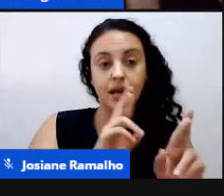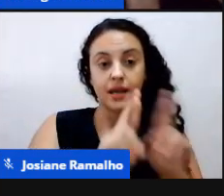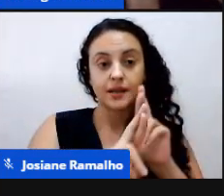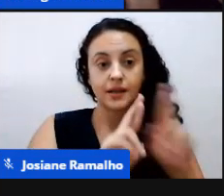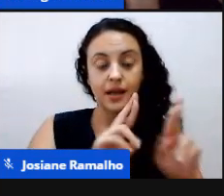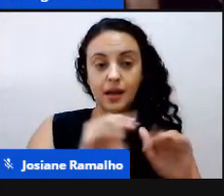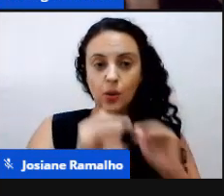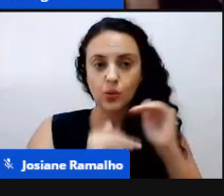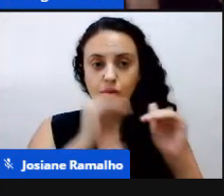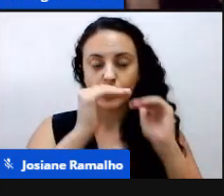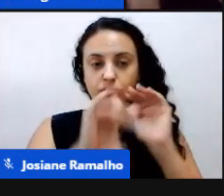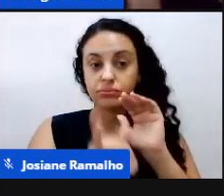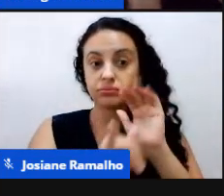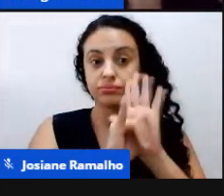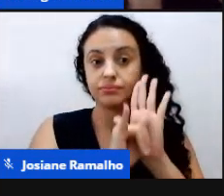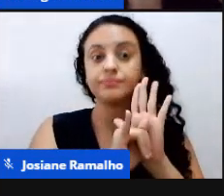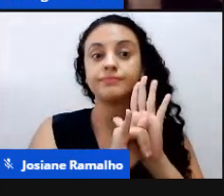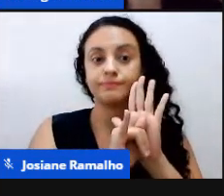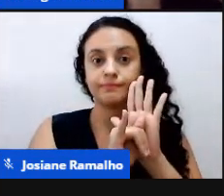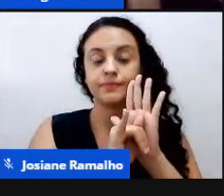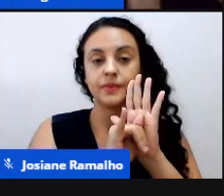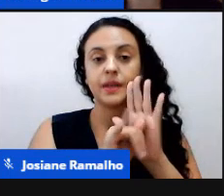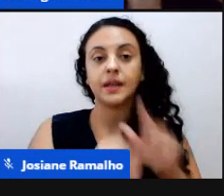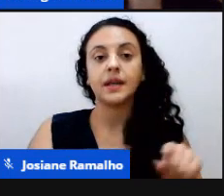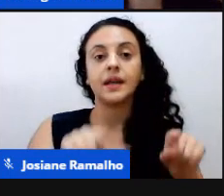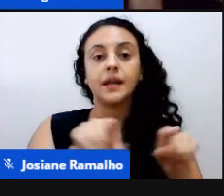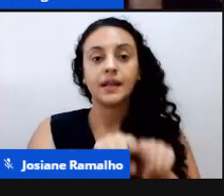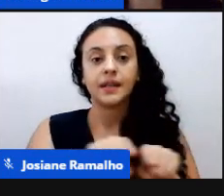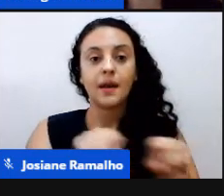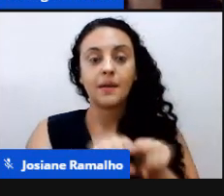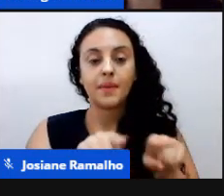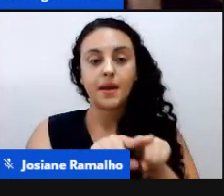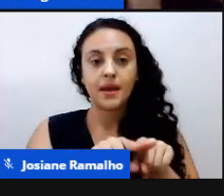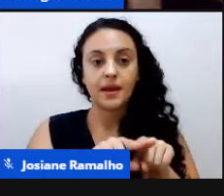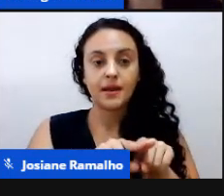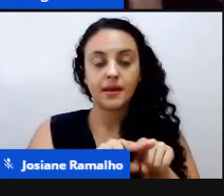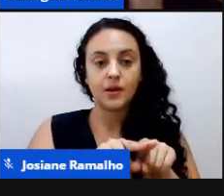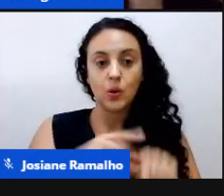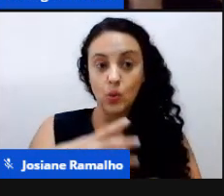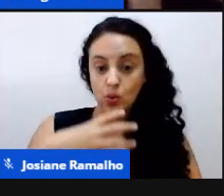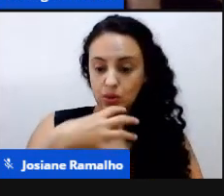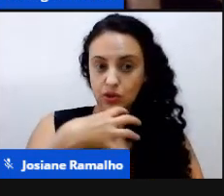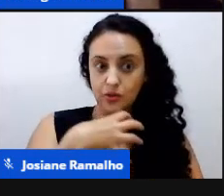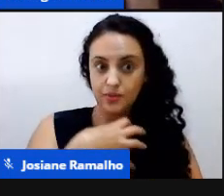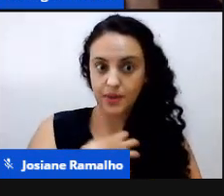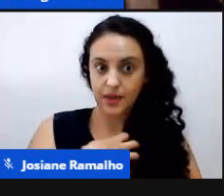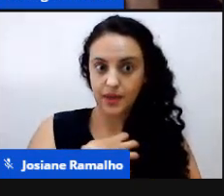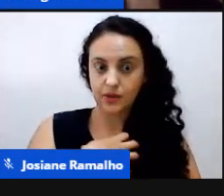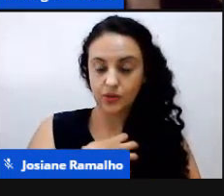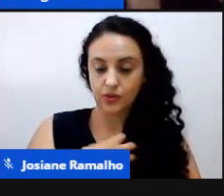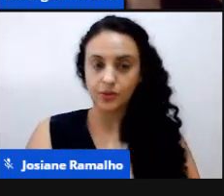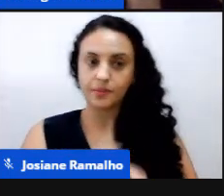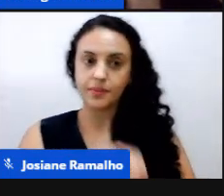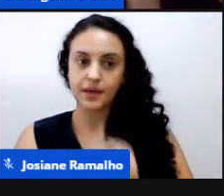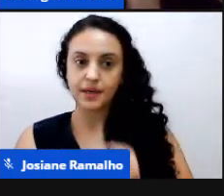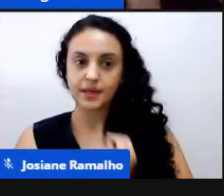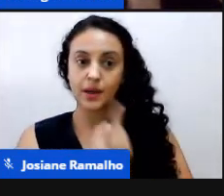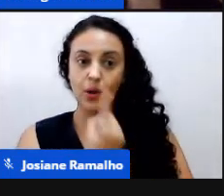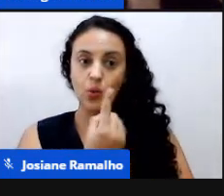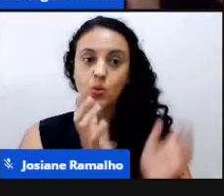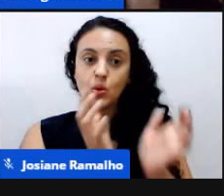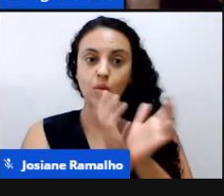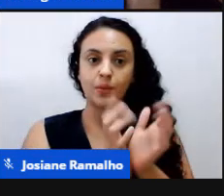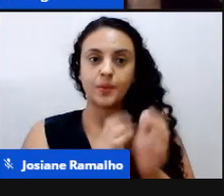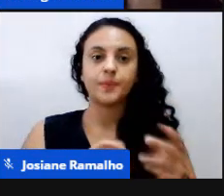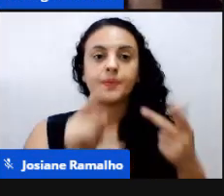Ressaltando também o desenvolvimento do sentimento e de pertencimento a um determinado grupo, tá ok? Nós temos também o